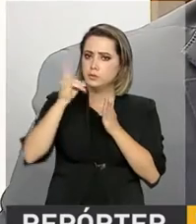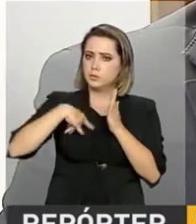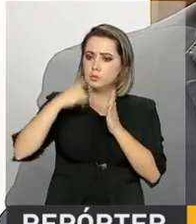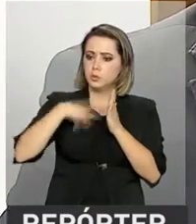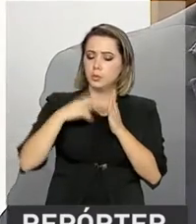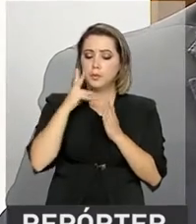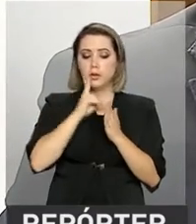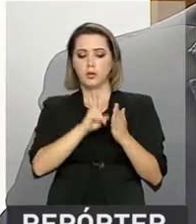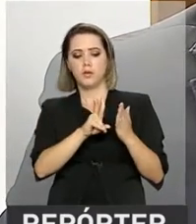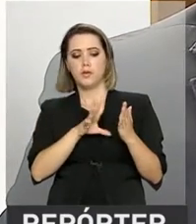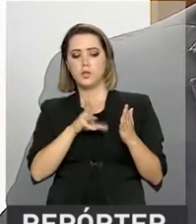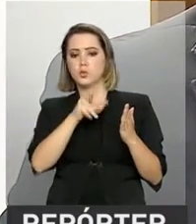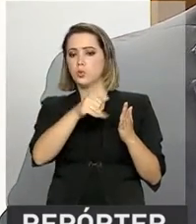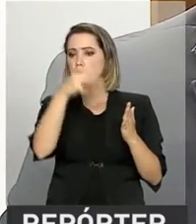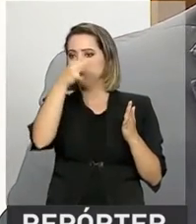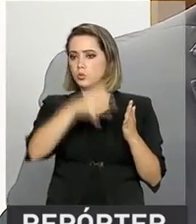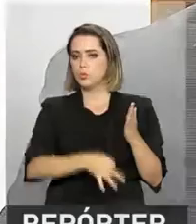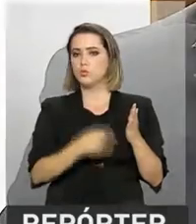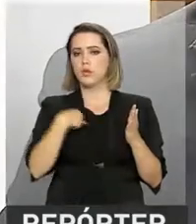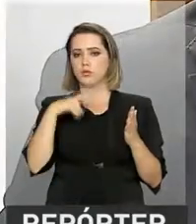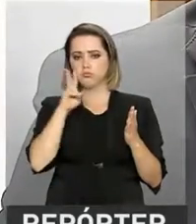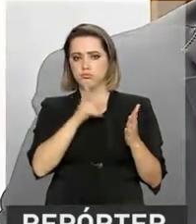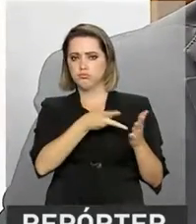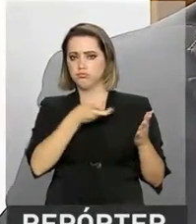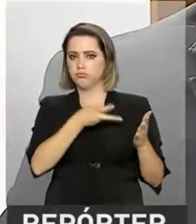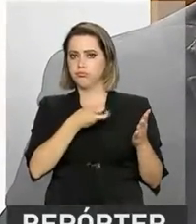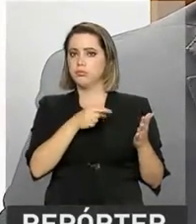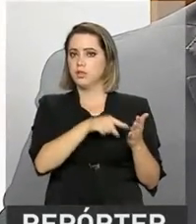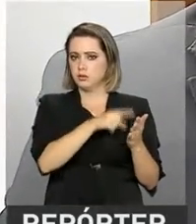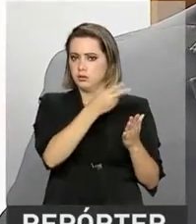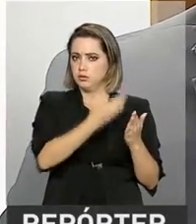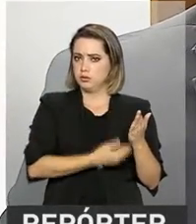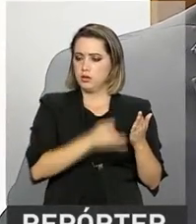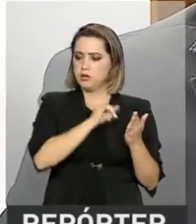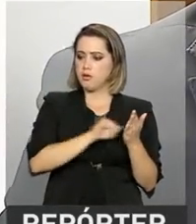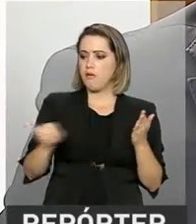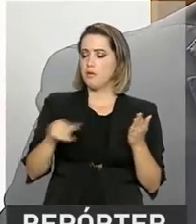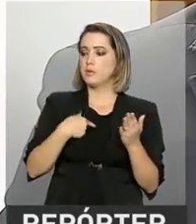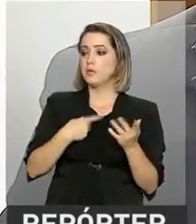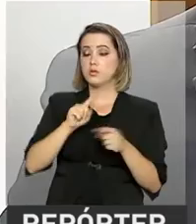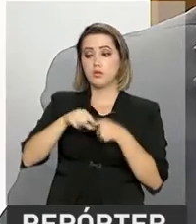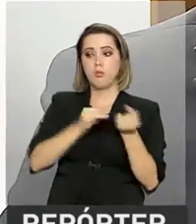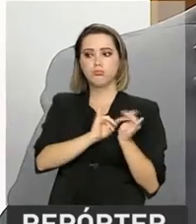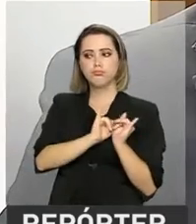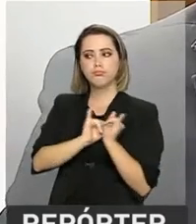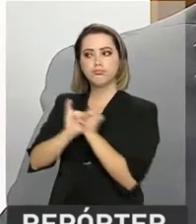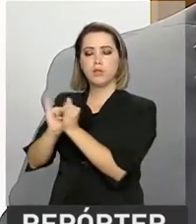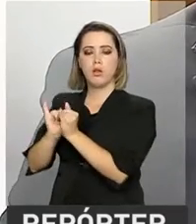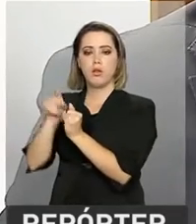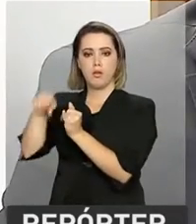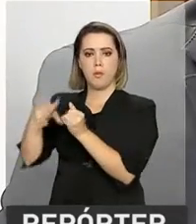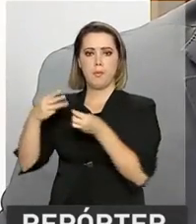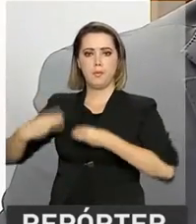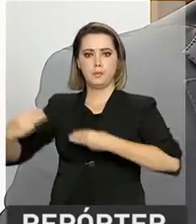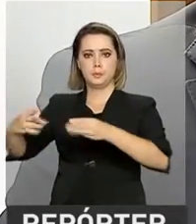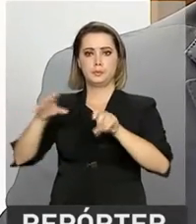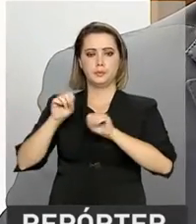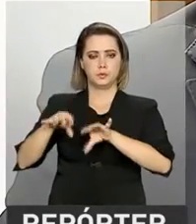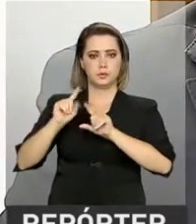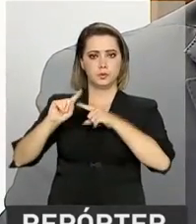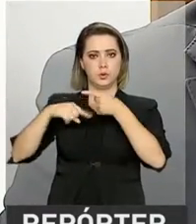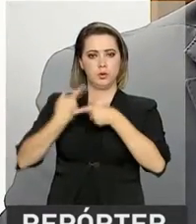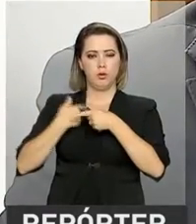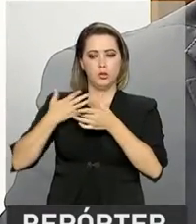para verificar a situação de vulnerabilidade essas informações são repassadas para o mac homologados no sistema nós